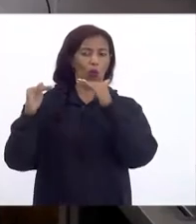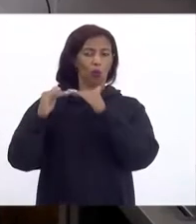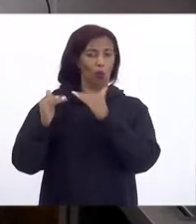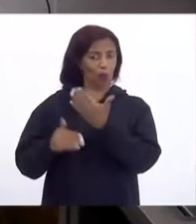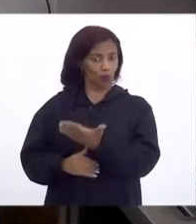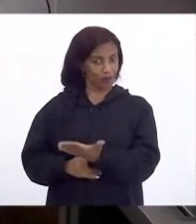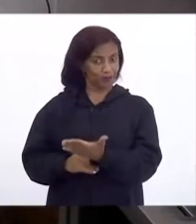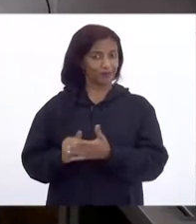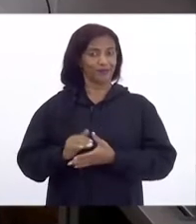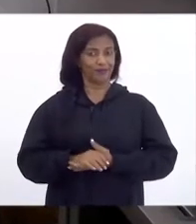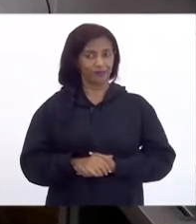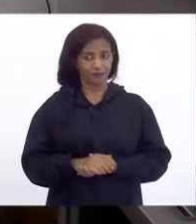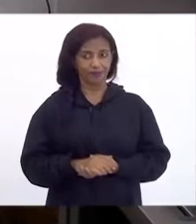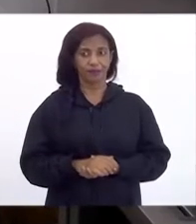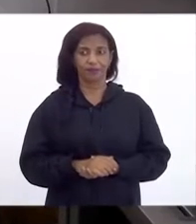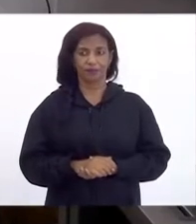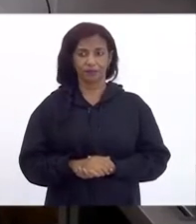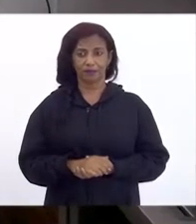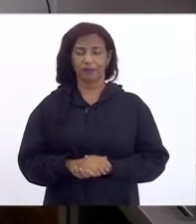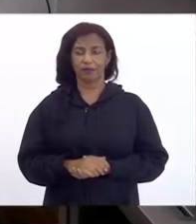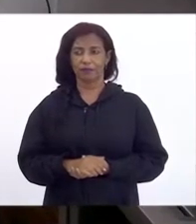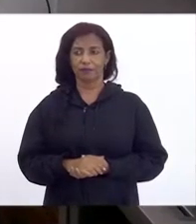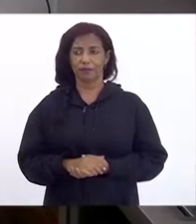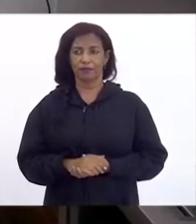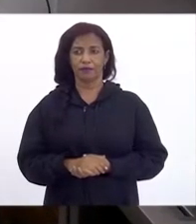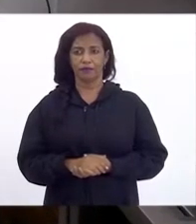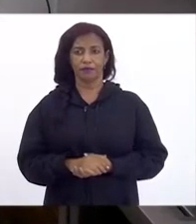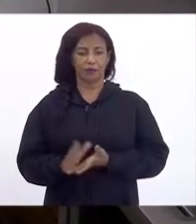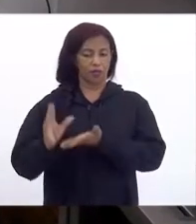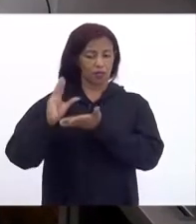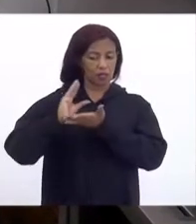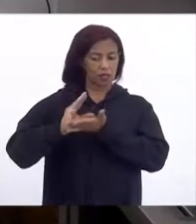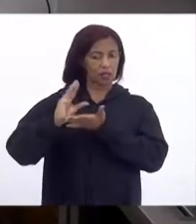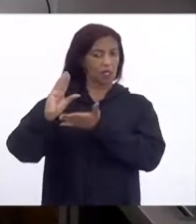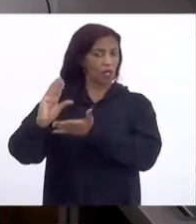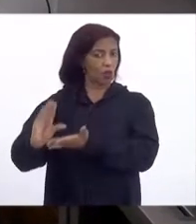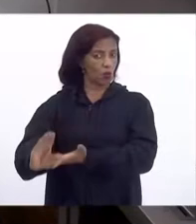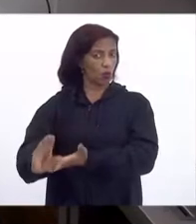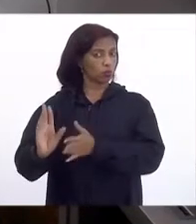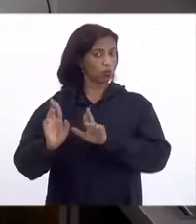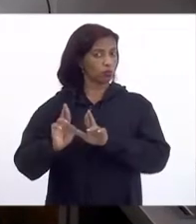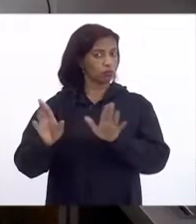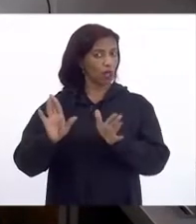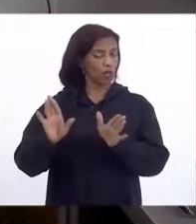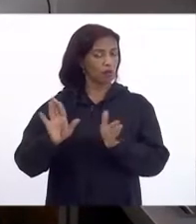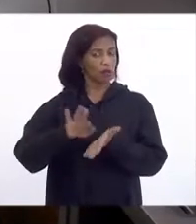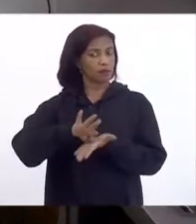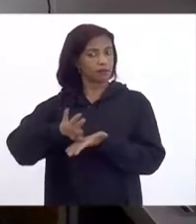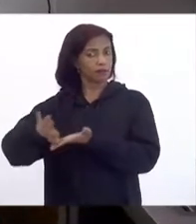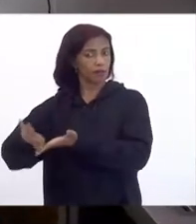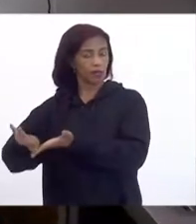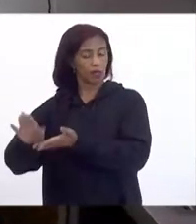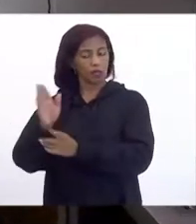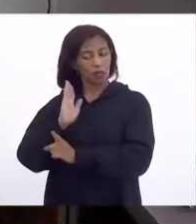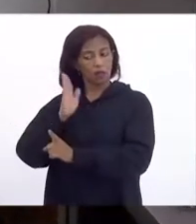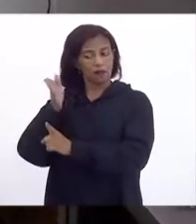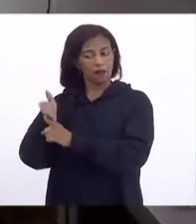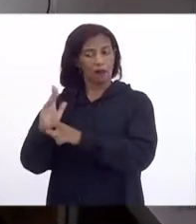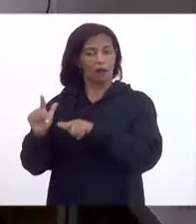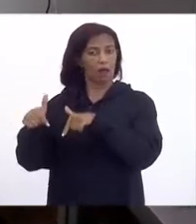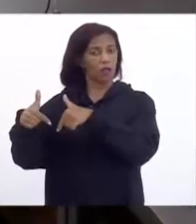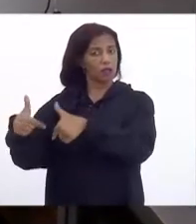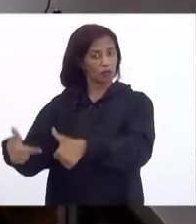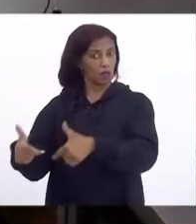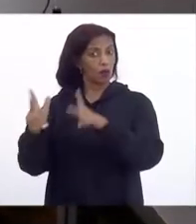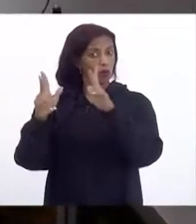com Vossa Excelência. Esse recurso é um recurso extraordinário. Perfeito. Então, ele tem que visar ações, como bem